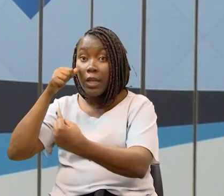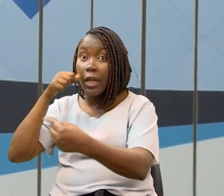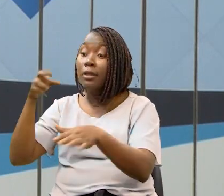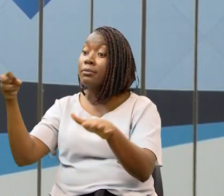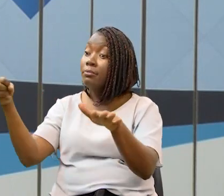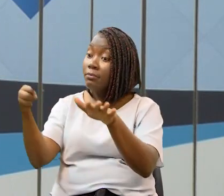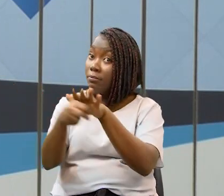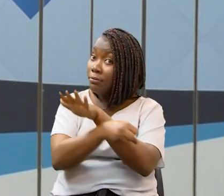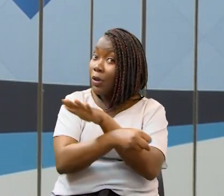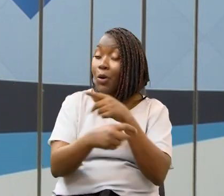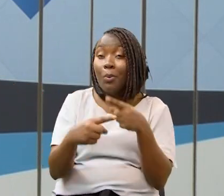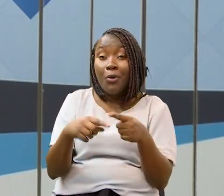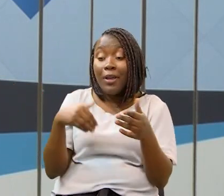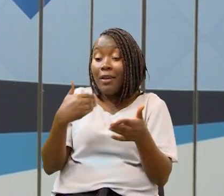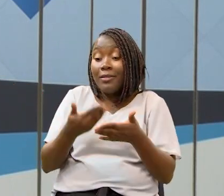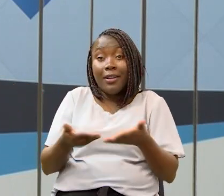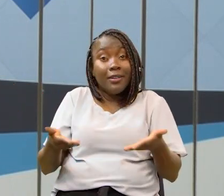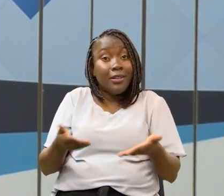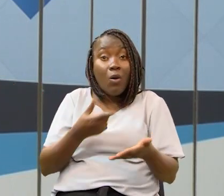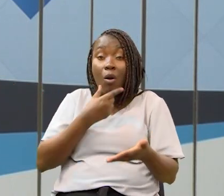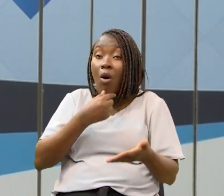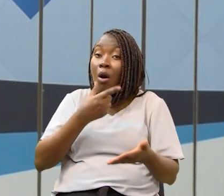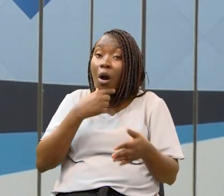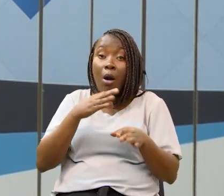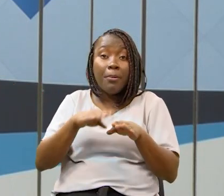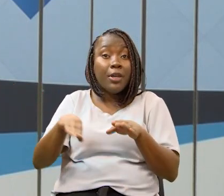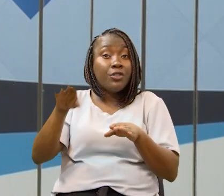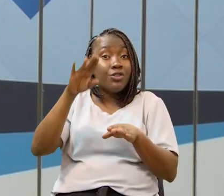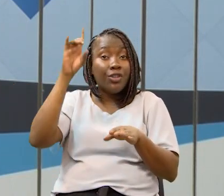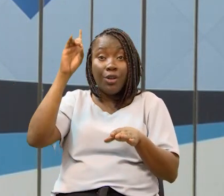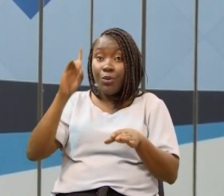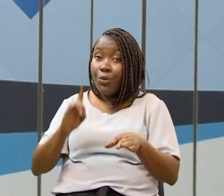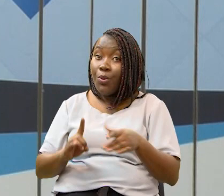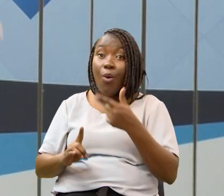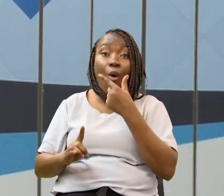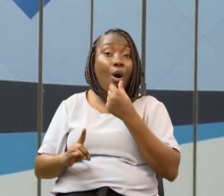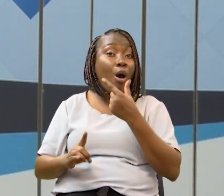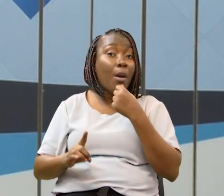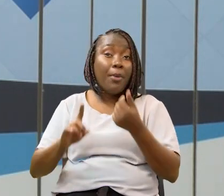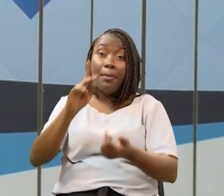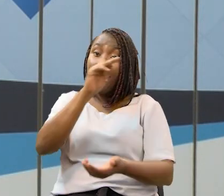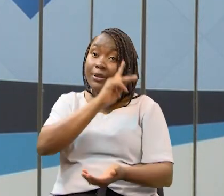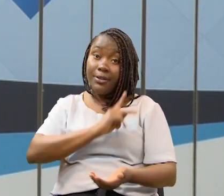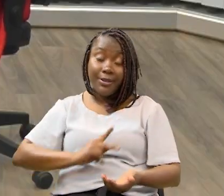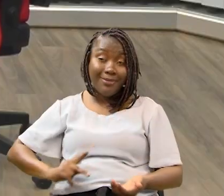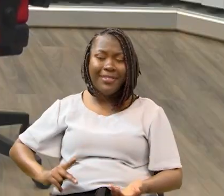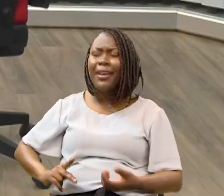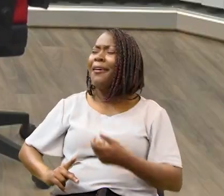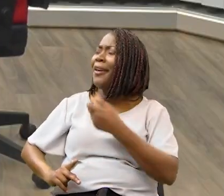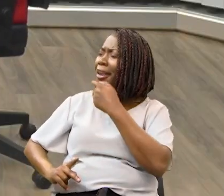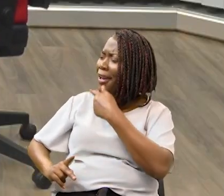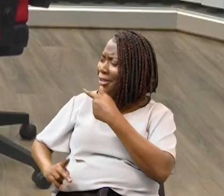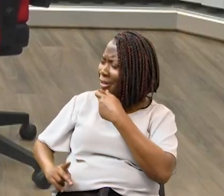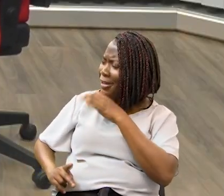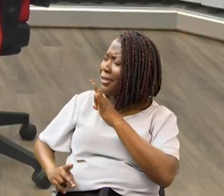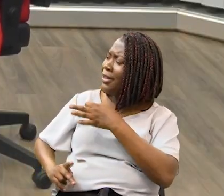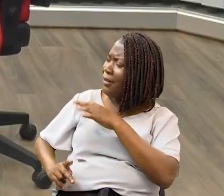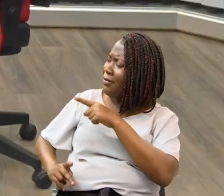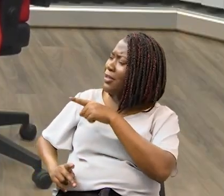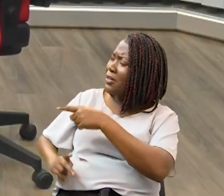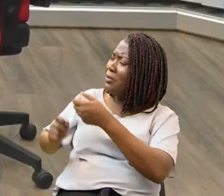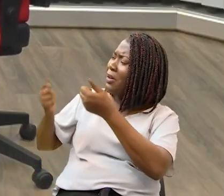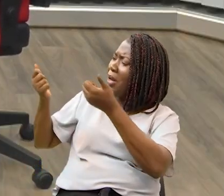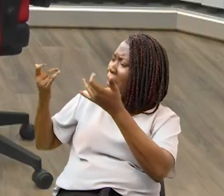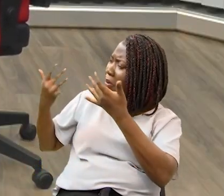fato, assumirem. Porque até então são os homens diretores, né? São os homens presidentes. É engraçado, né?